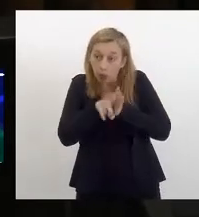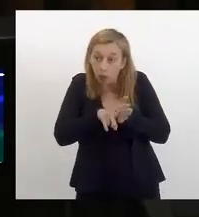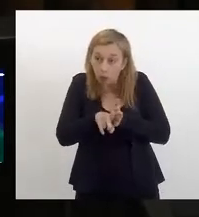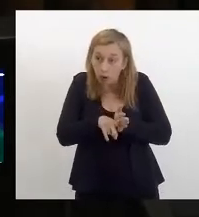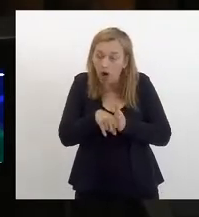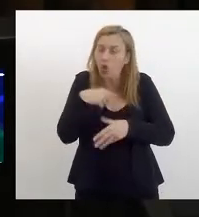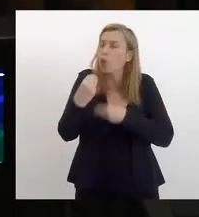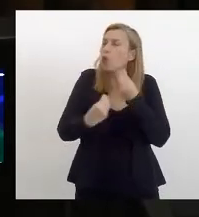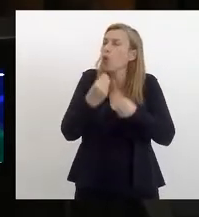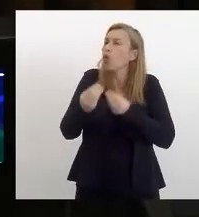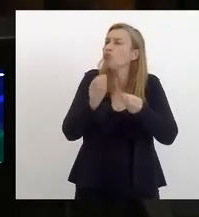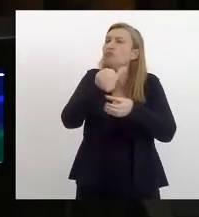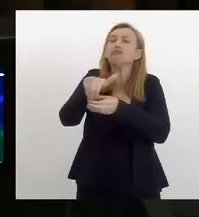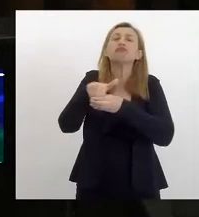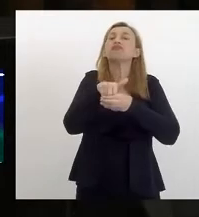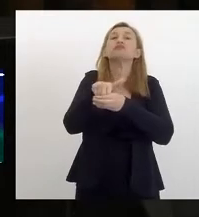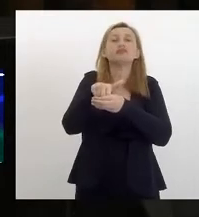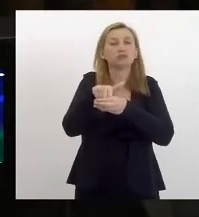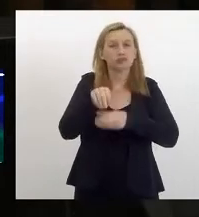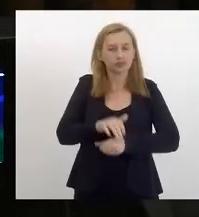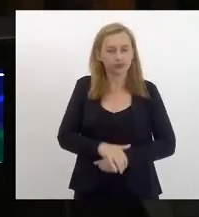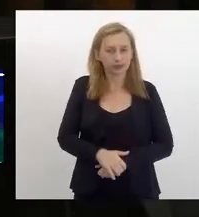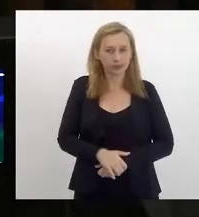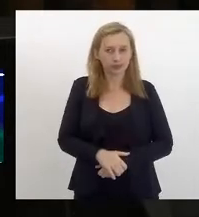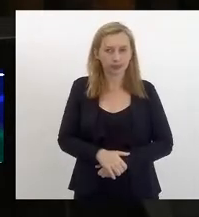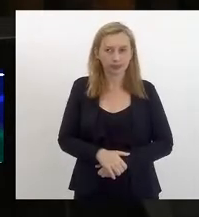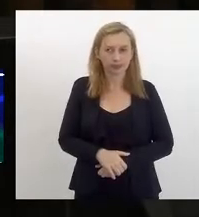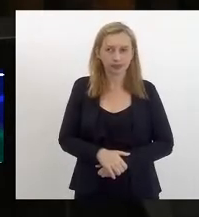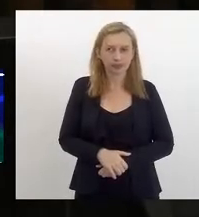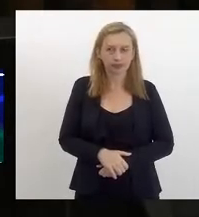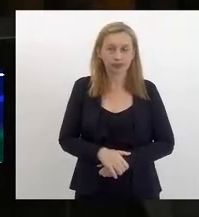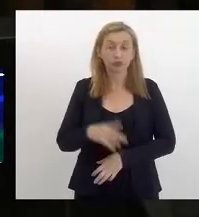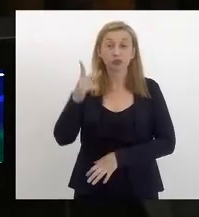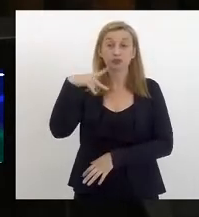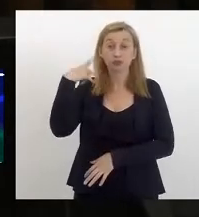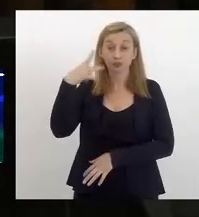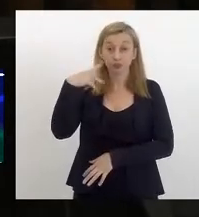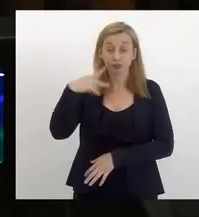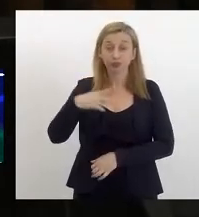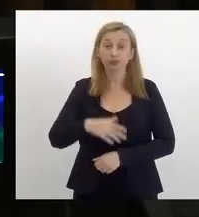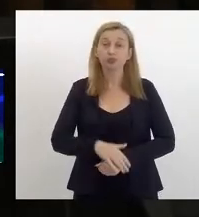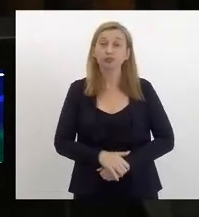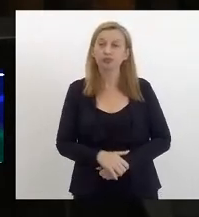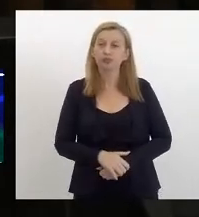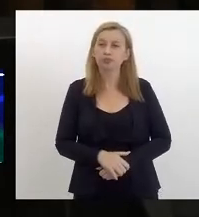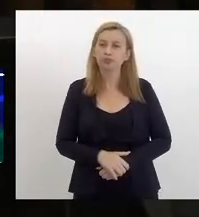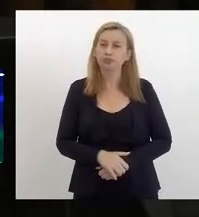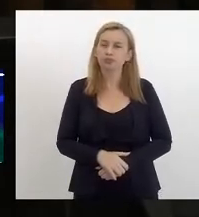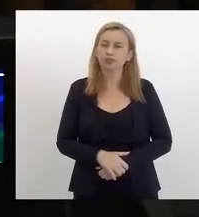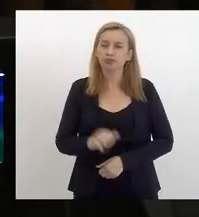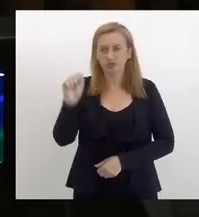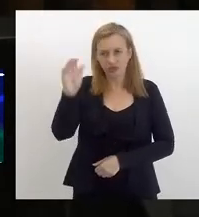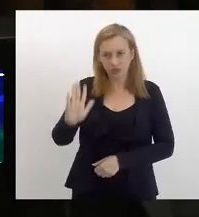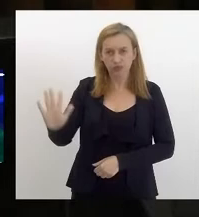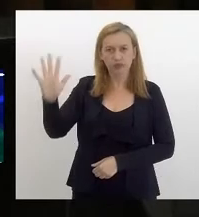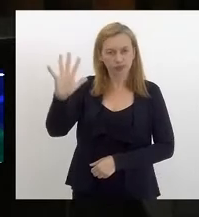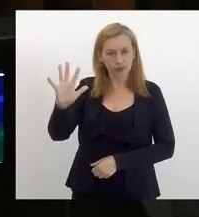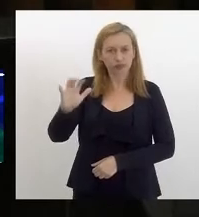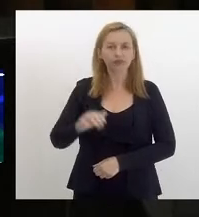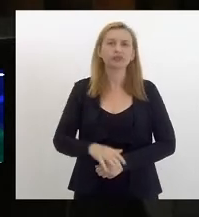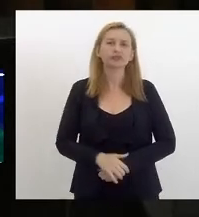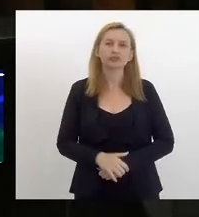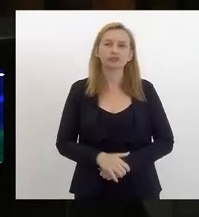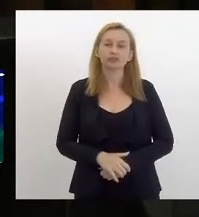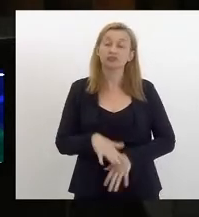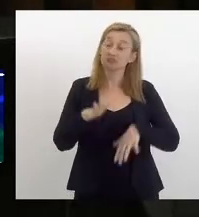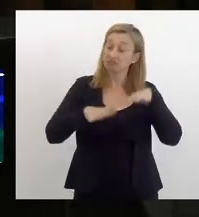como votaram e os partidos de uma maneira geral é